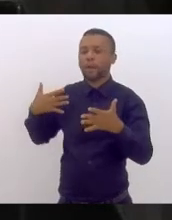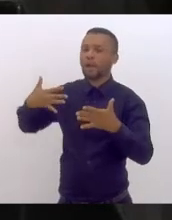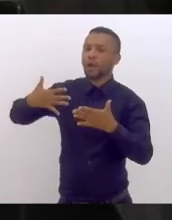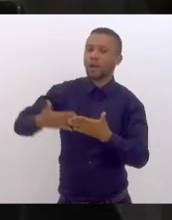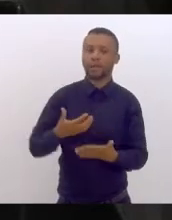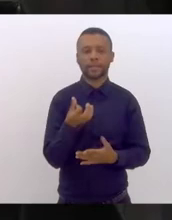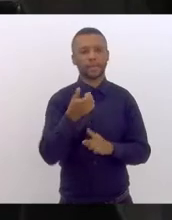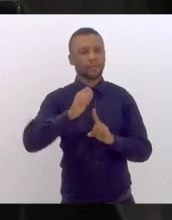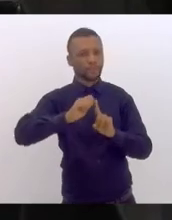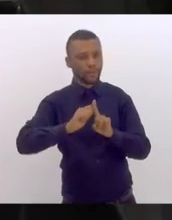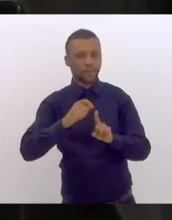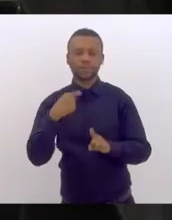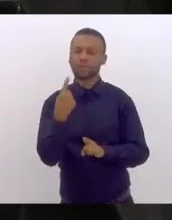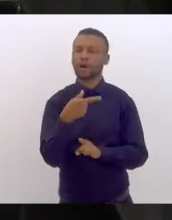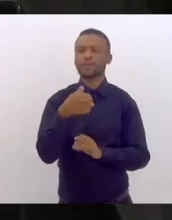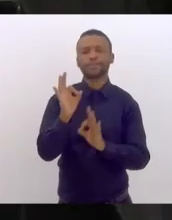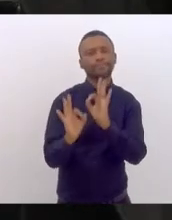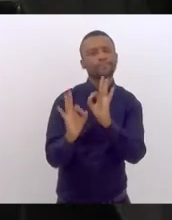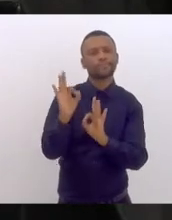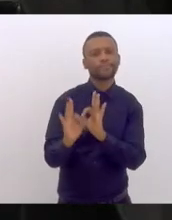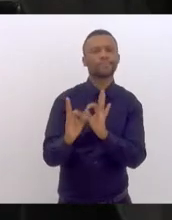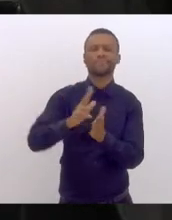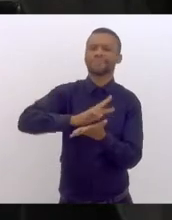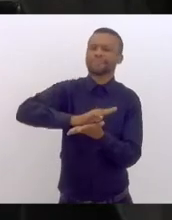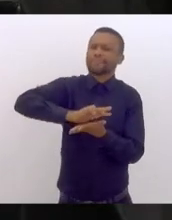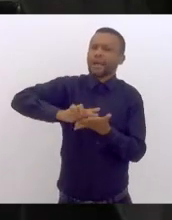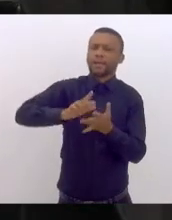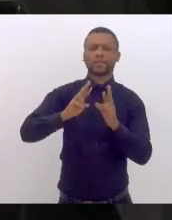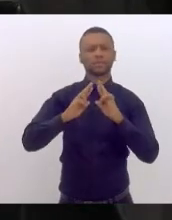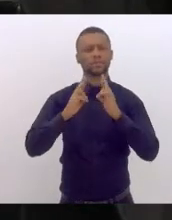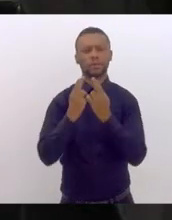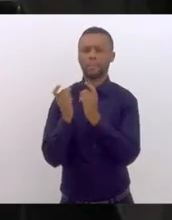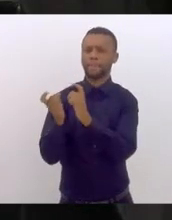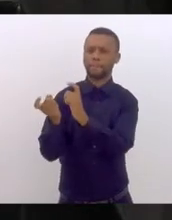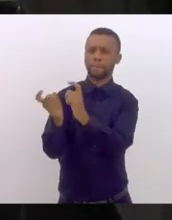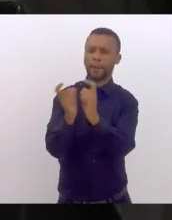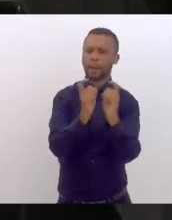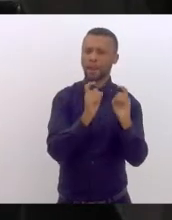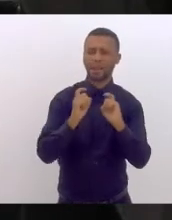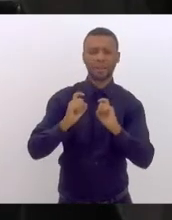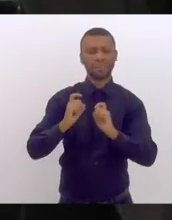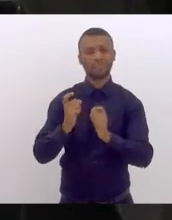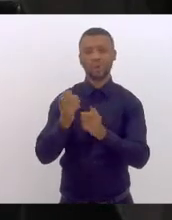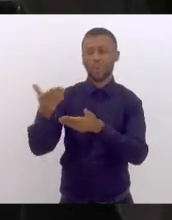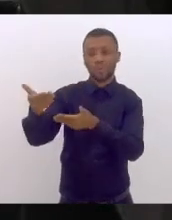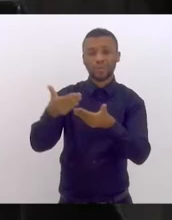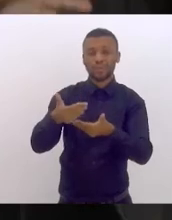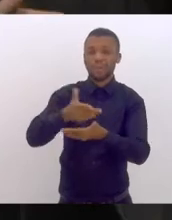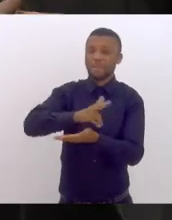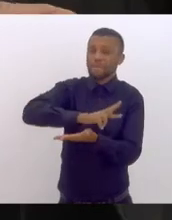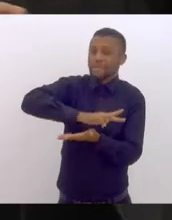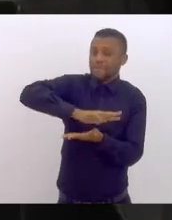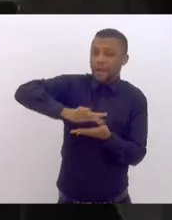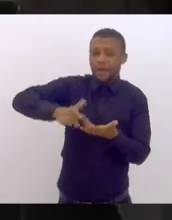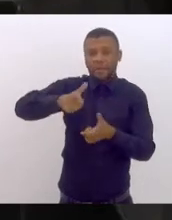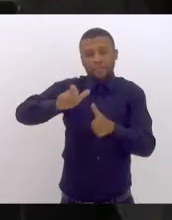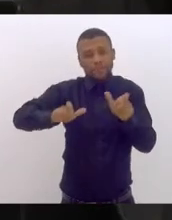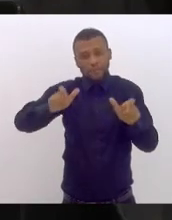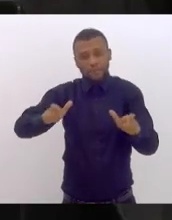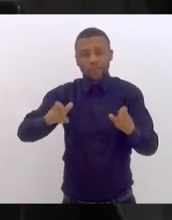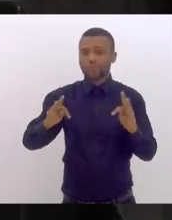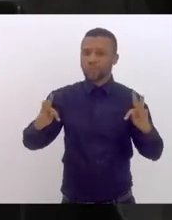nós fizemos incontáveis reuniões motivos de muita gente todas as partes